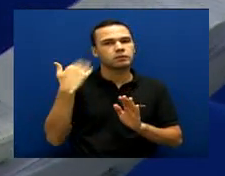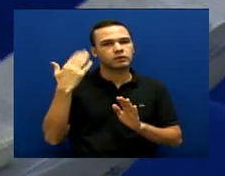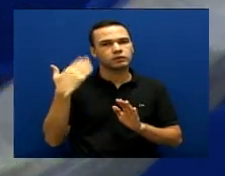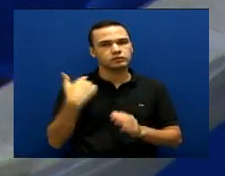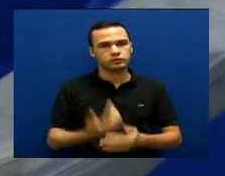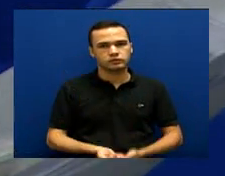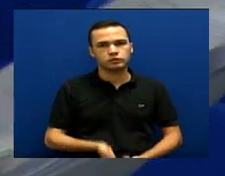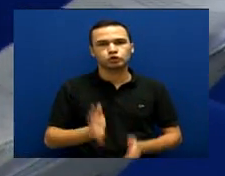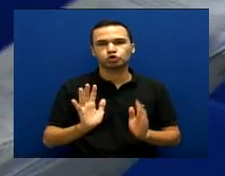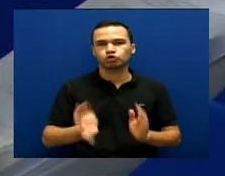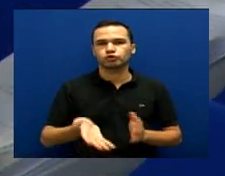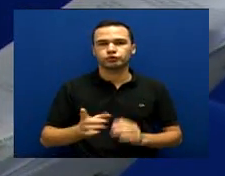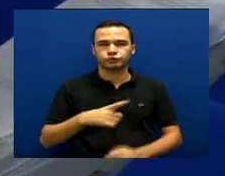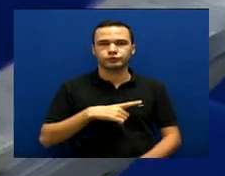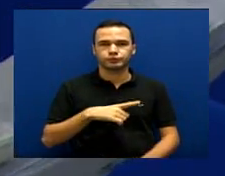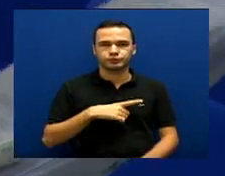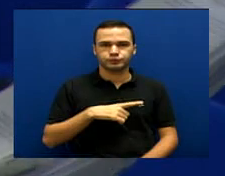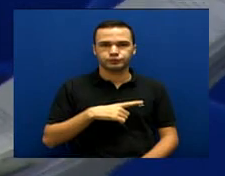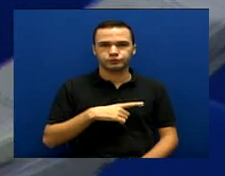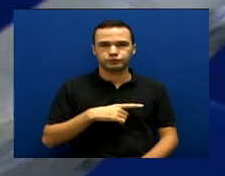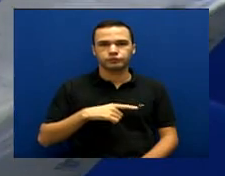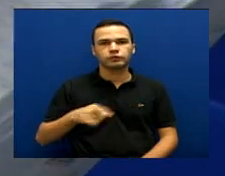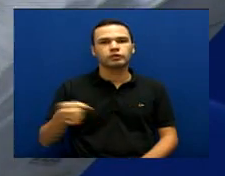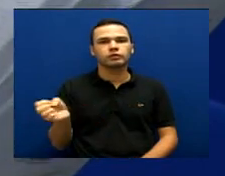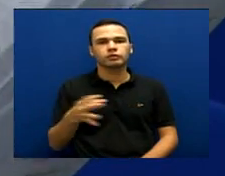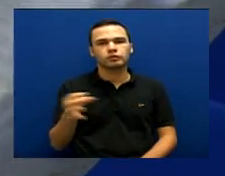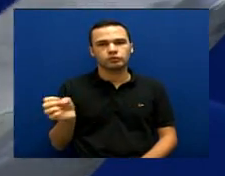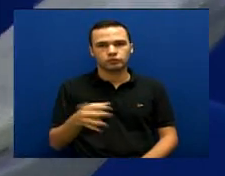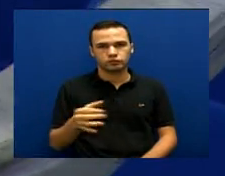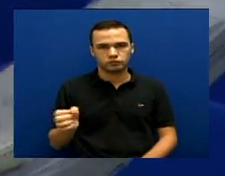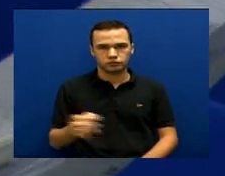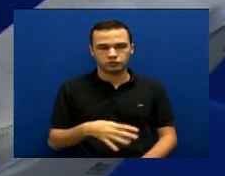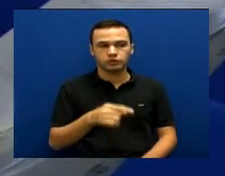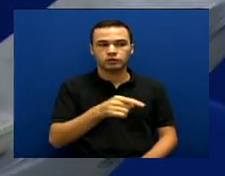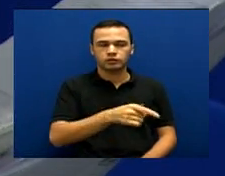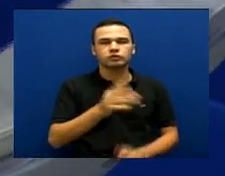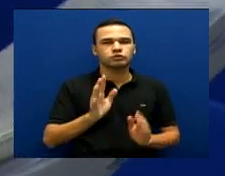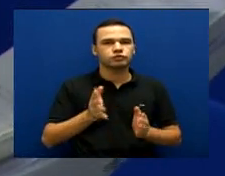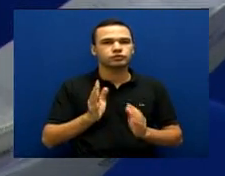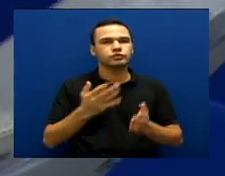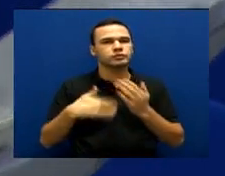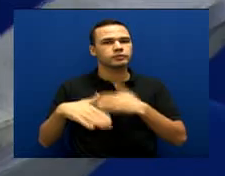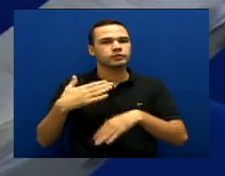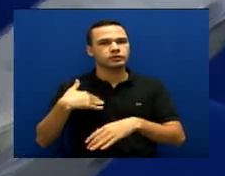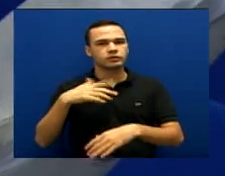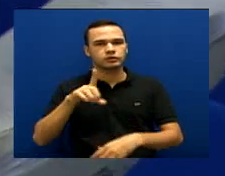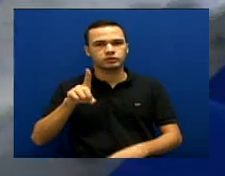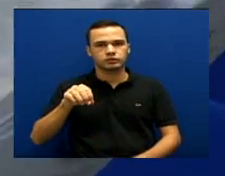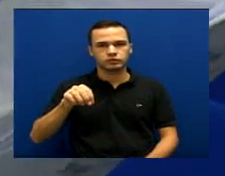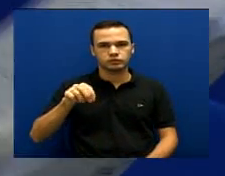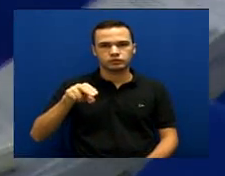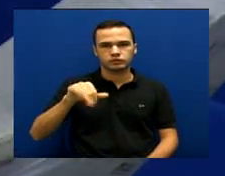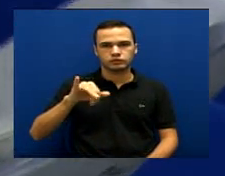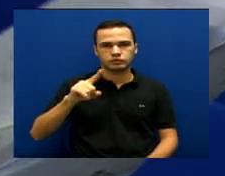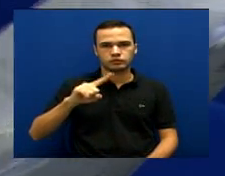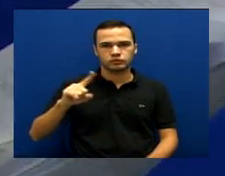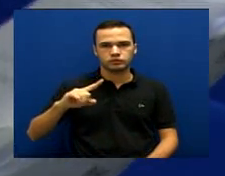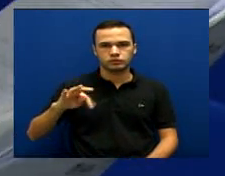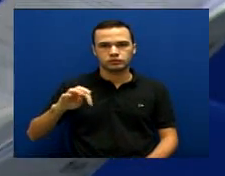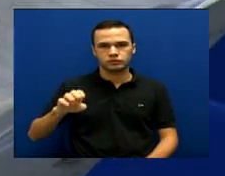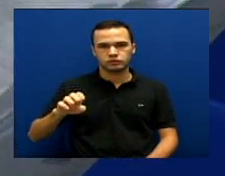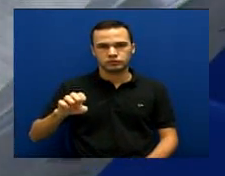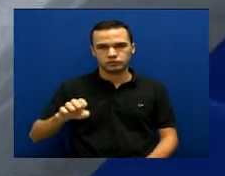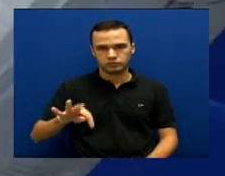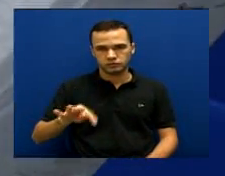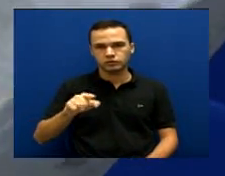já se omitiu e os novos aqui e os veteranos que é o donizete e ara